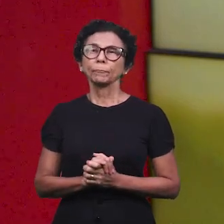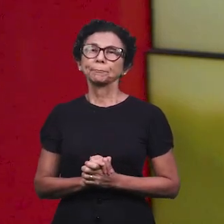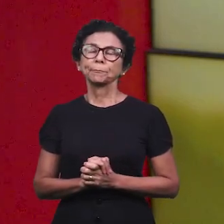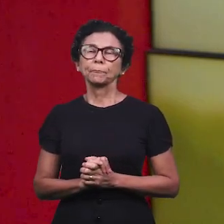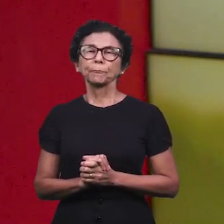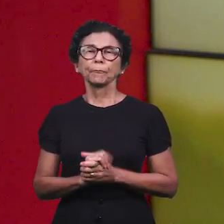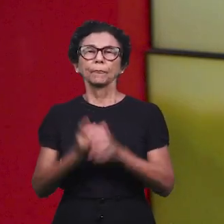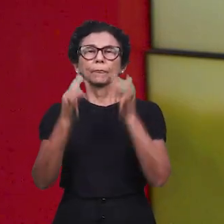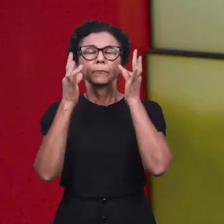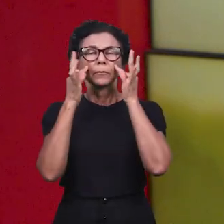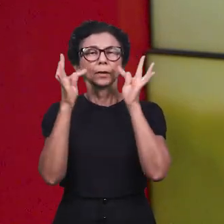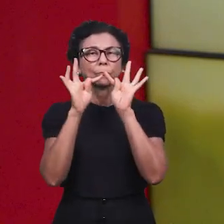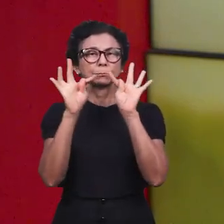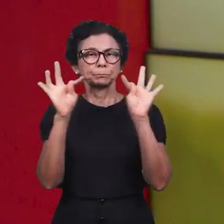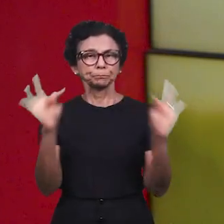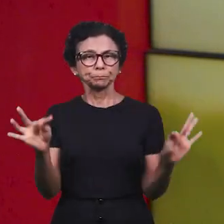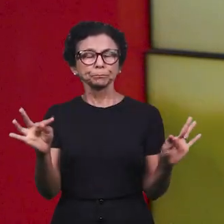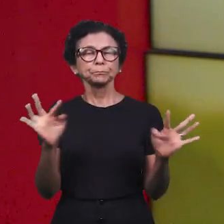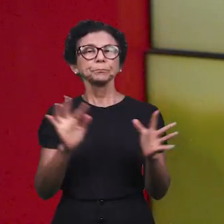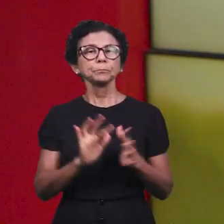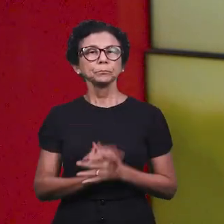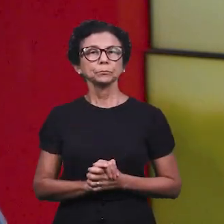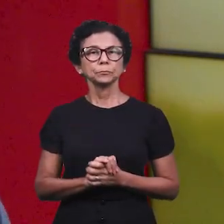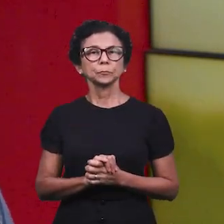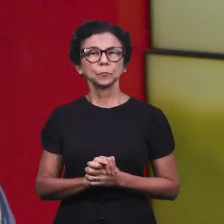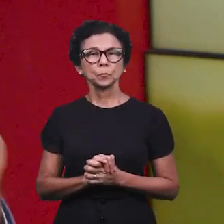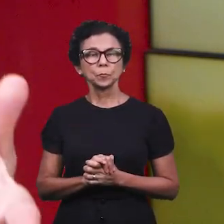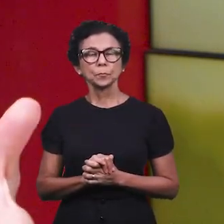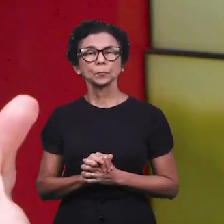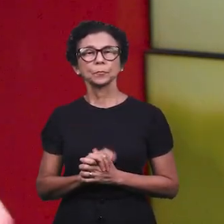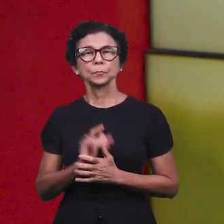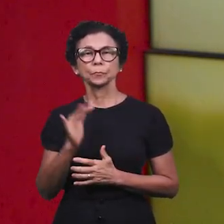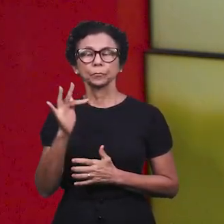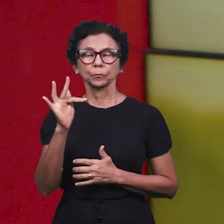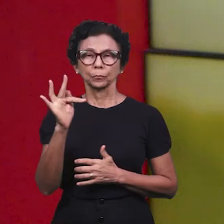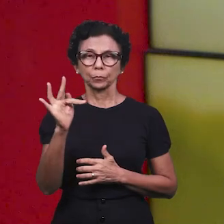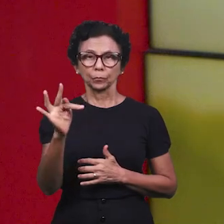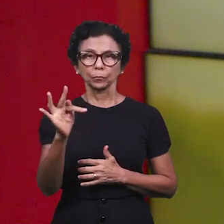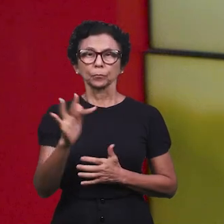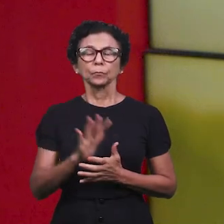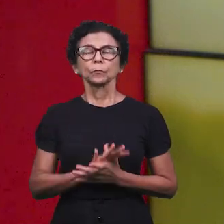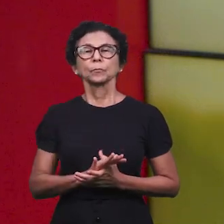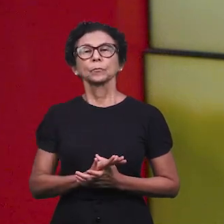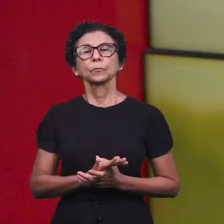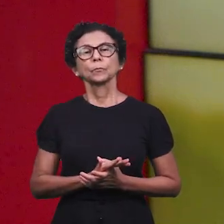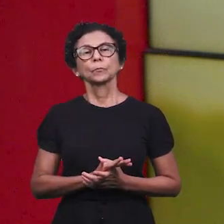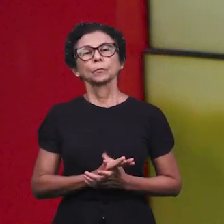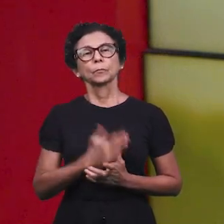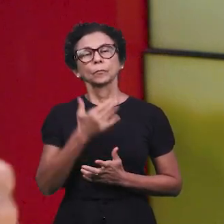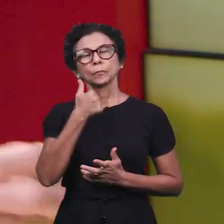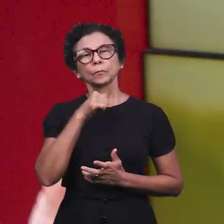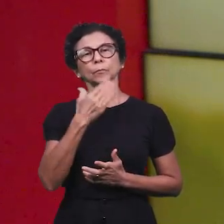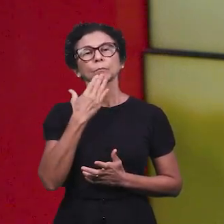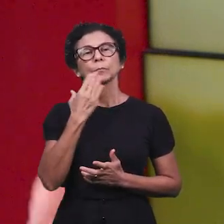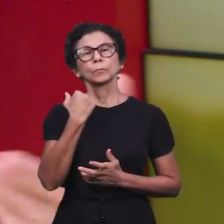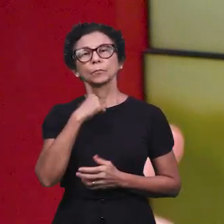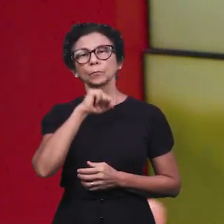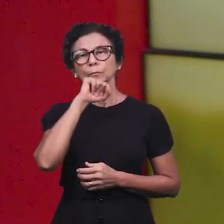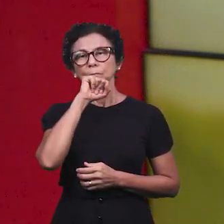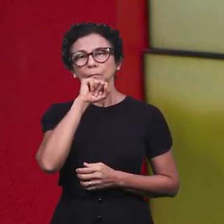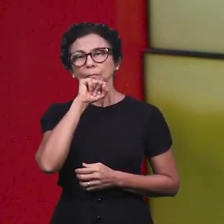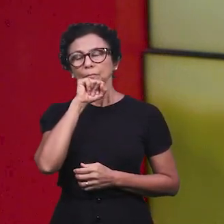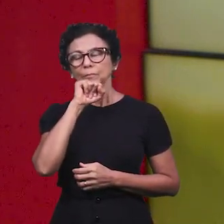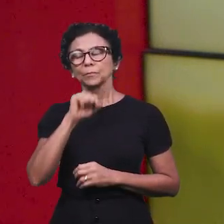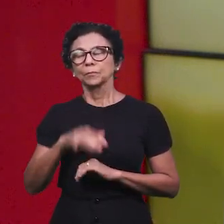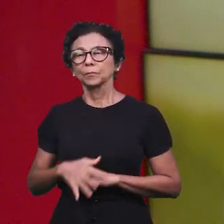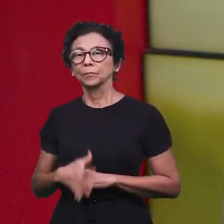vai consolidando para que um dia, ao ser julgado, os pais, eles possam ter um julgamento de